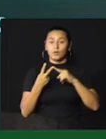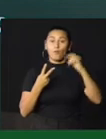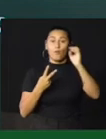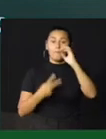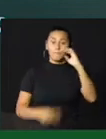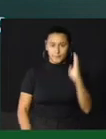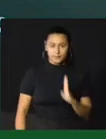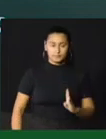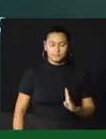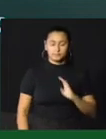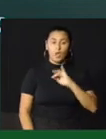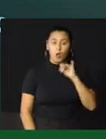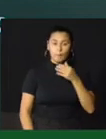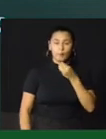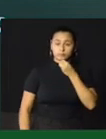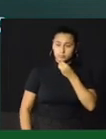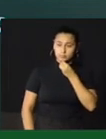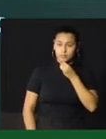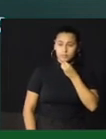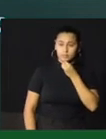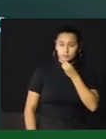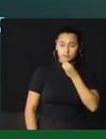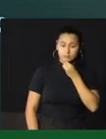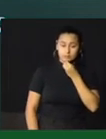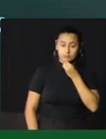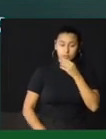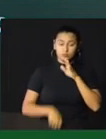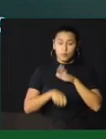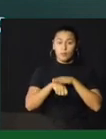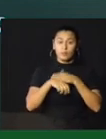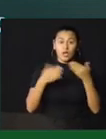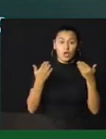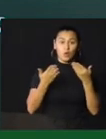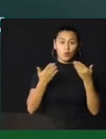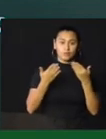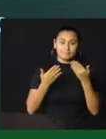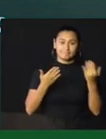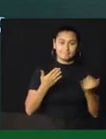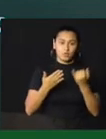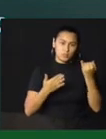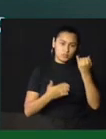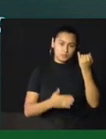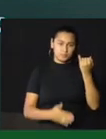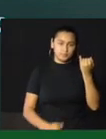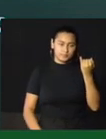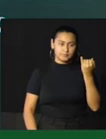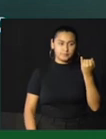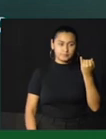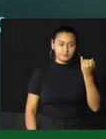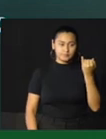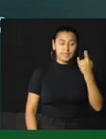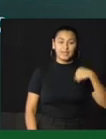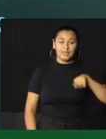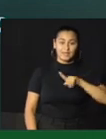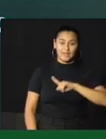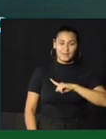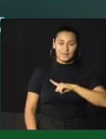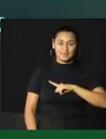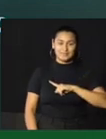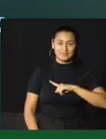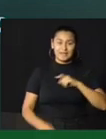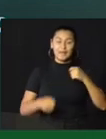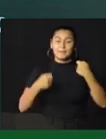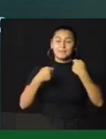oportunidade extraordinária nesse momento e eh a gente precisa